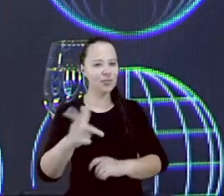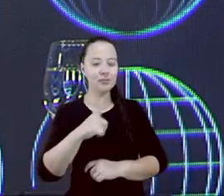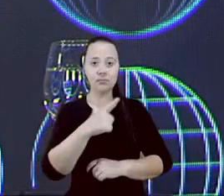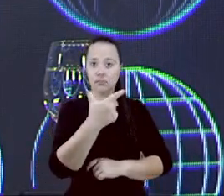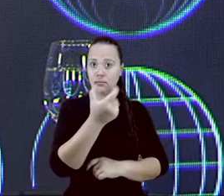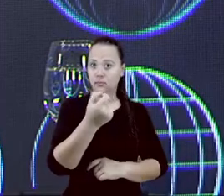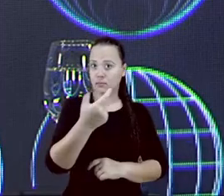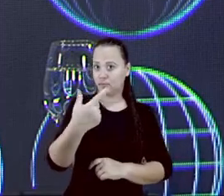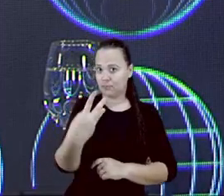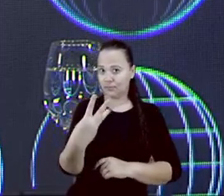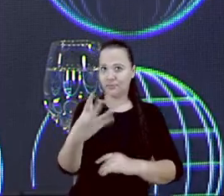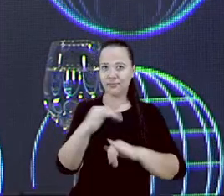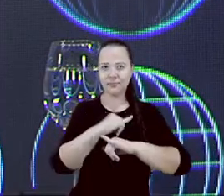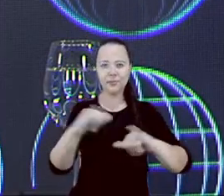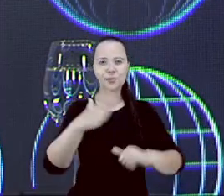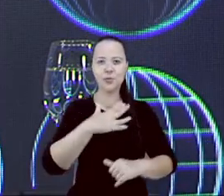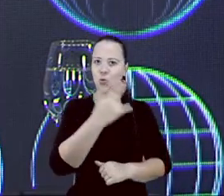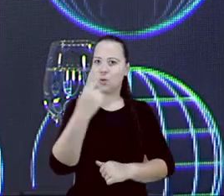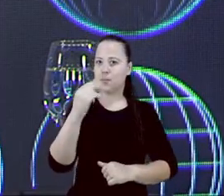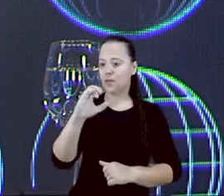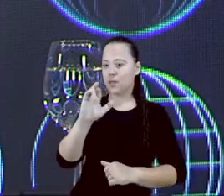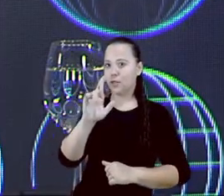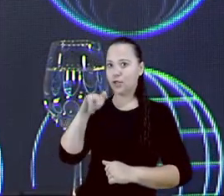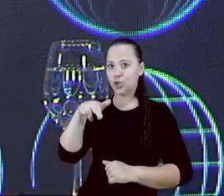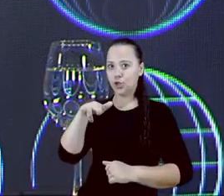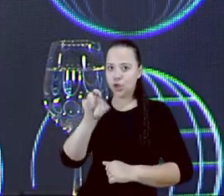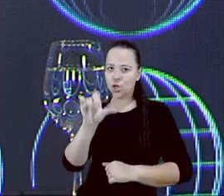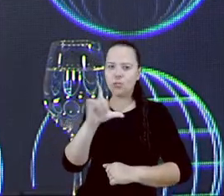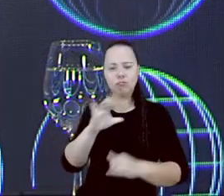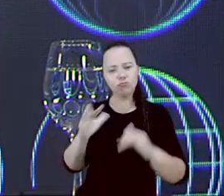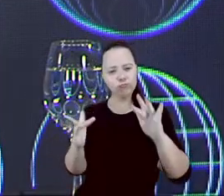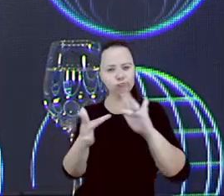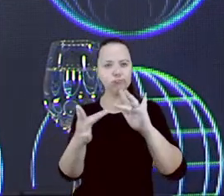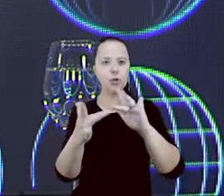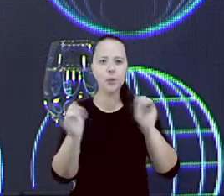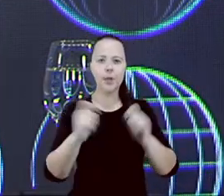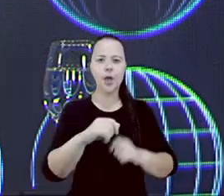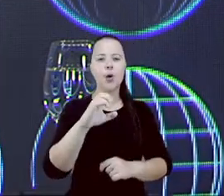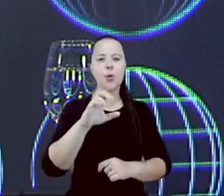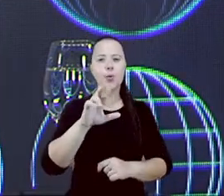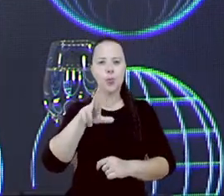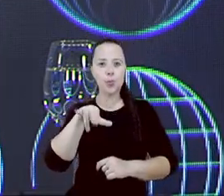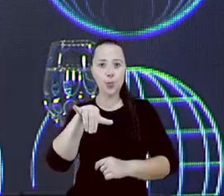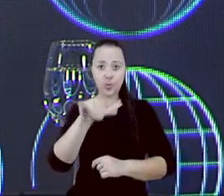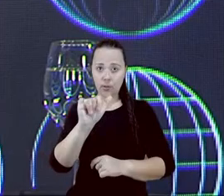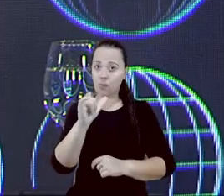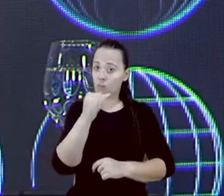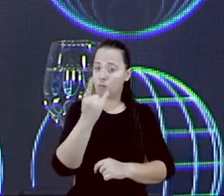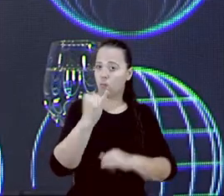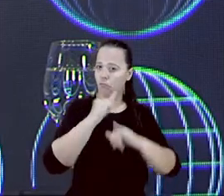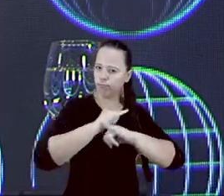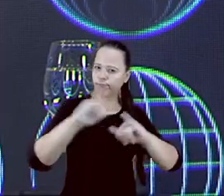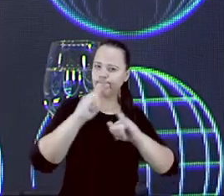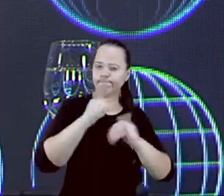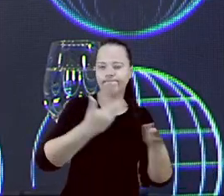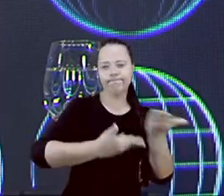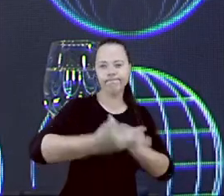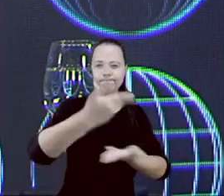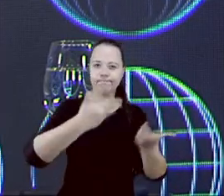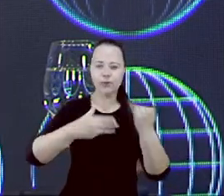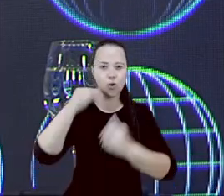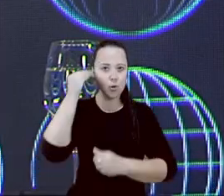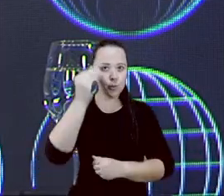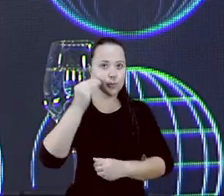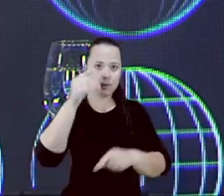eu sou Cristiano Cury sócio do BTG pactual vou coordenar o nosso painel sobre oportunidades e